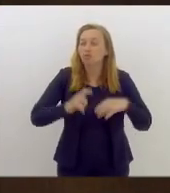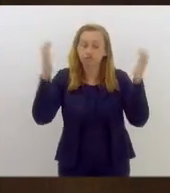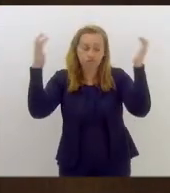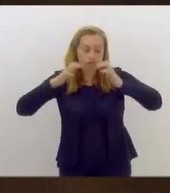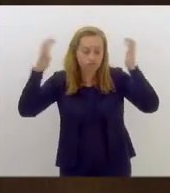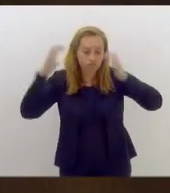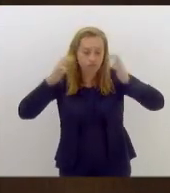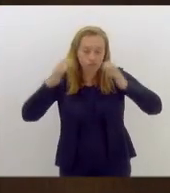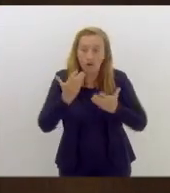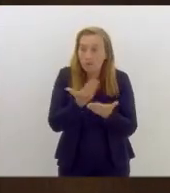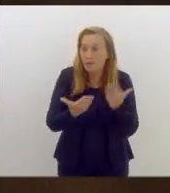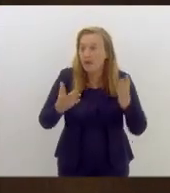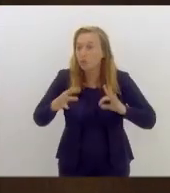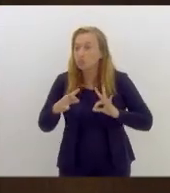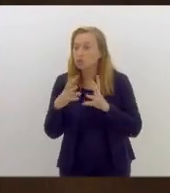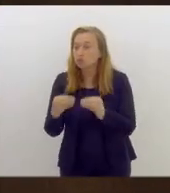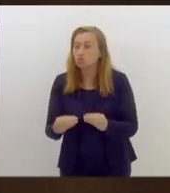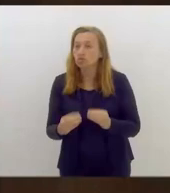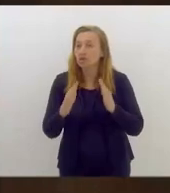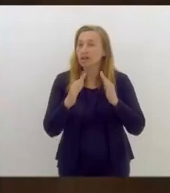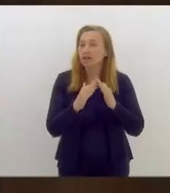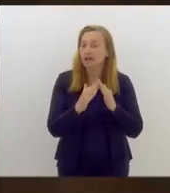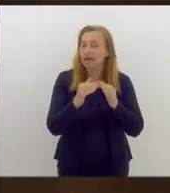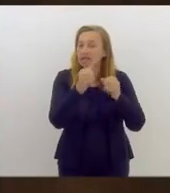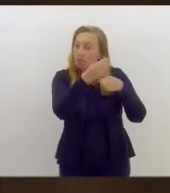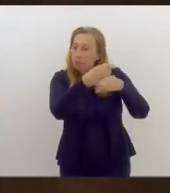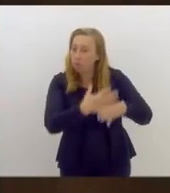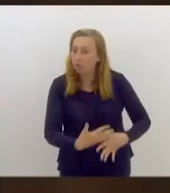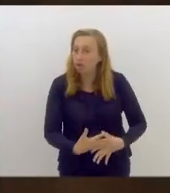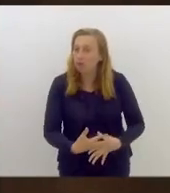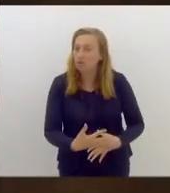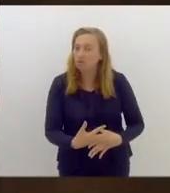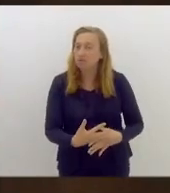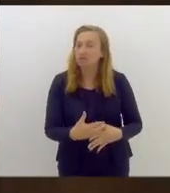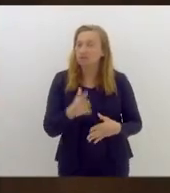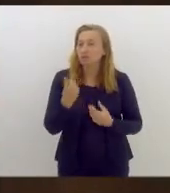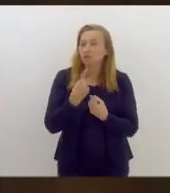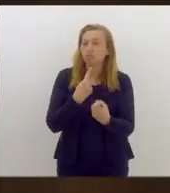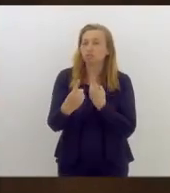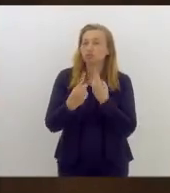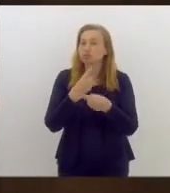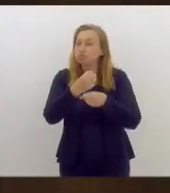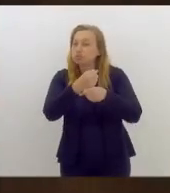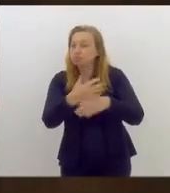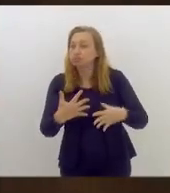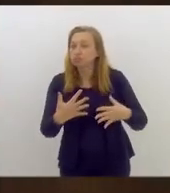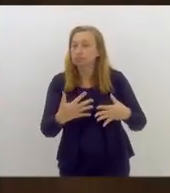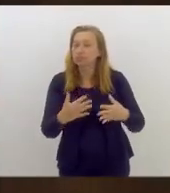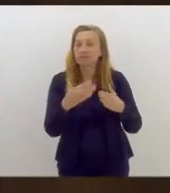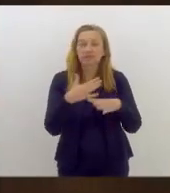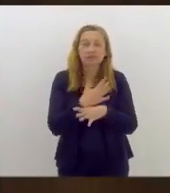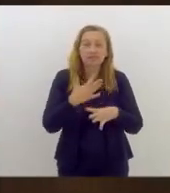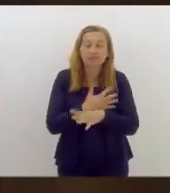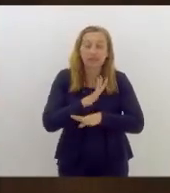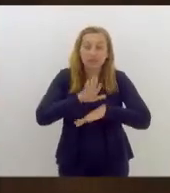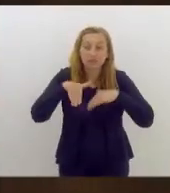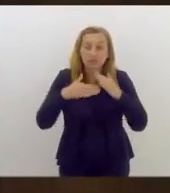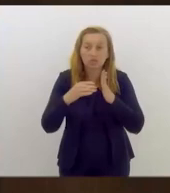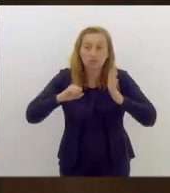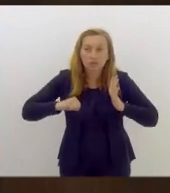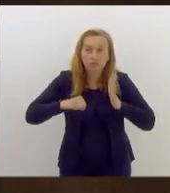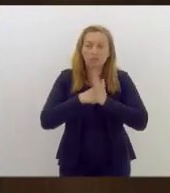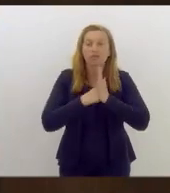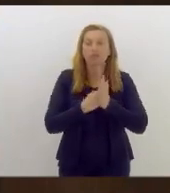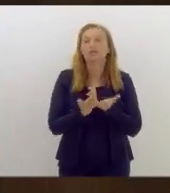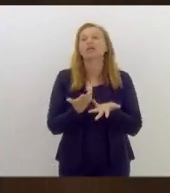com que eles percam tudo. Casas submersas, vias alagadas e cidades inteiras impactadas